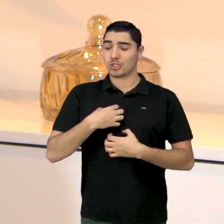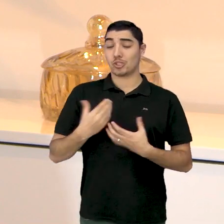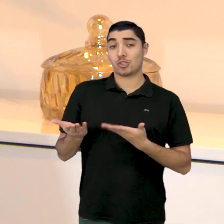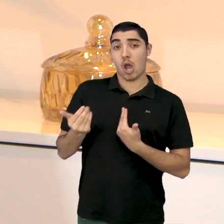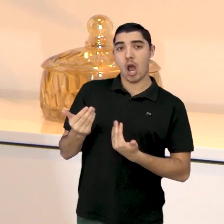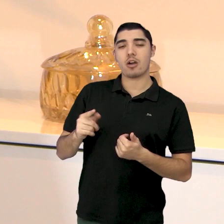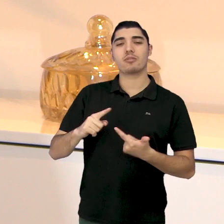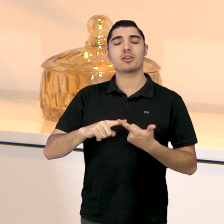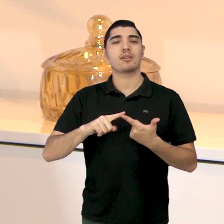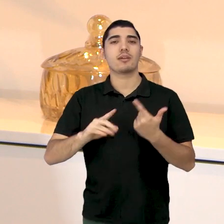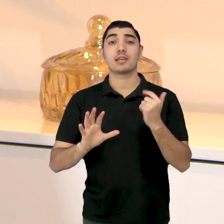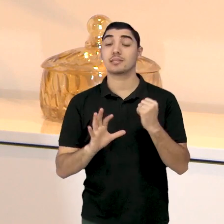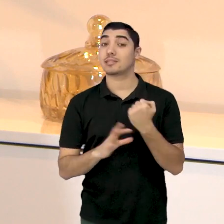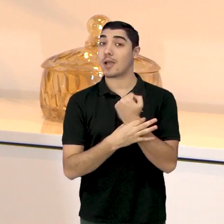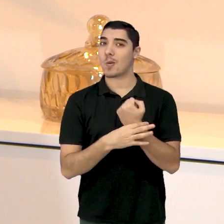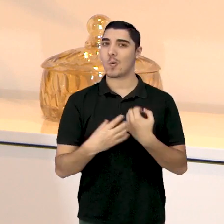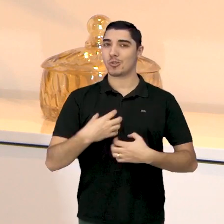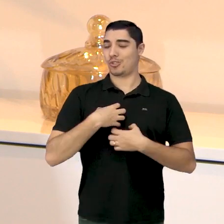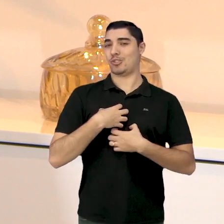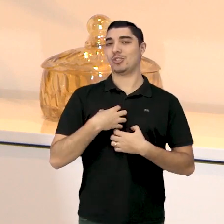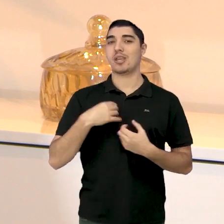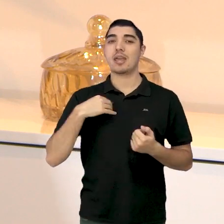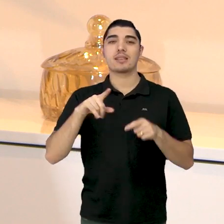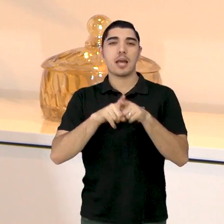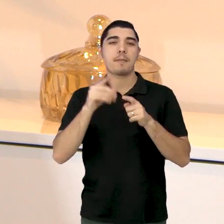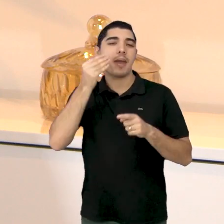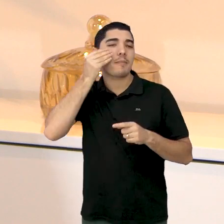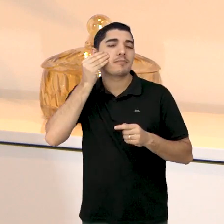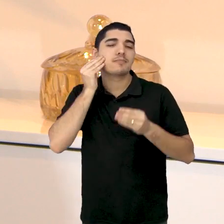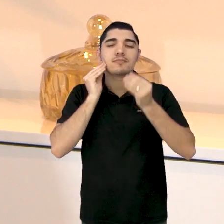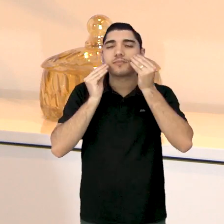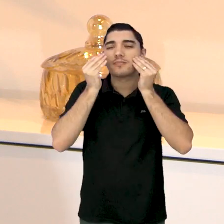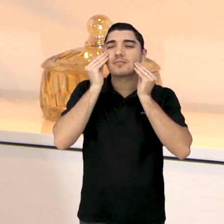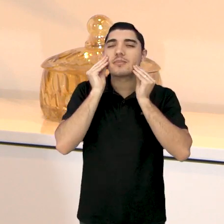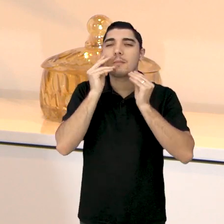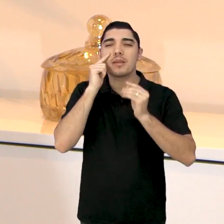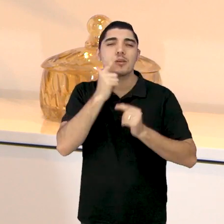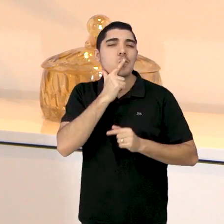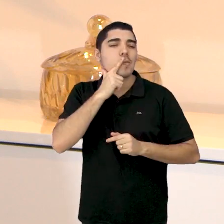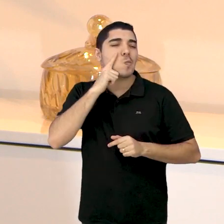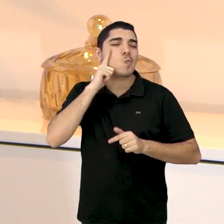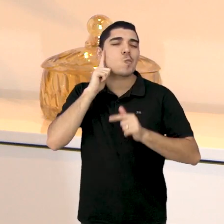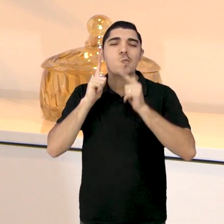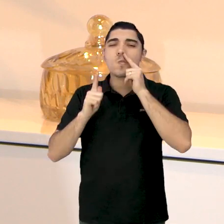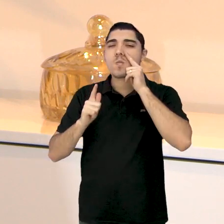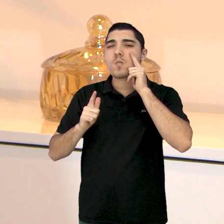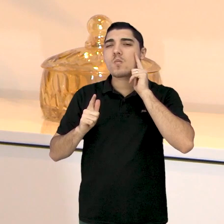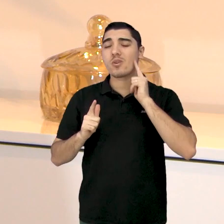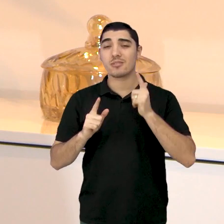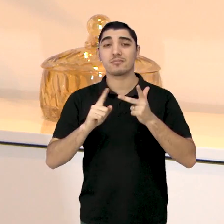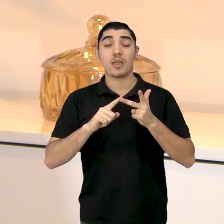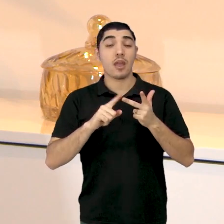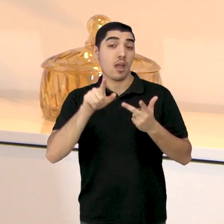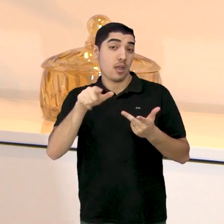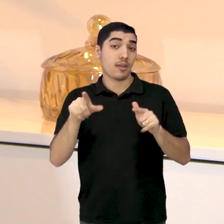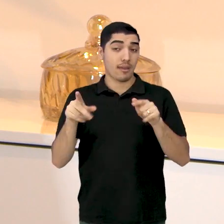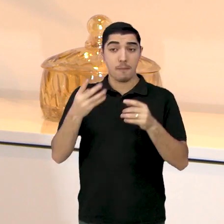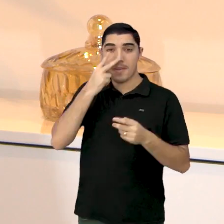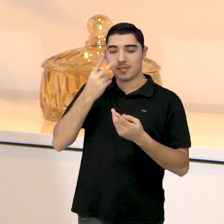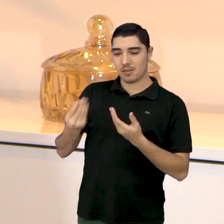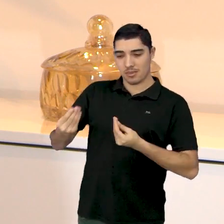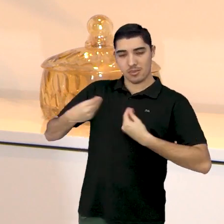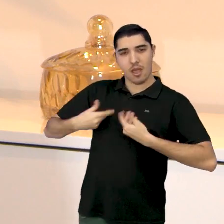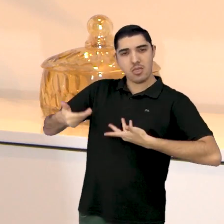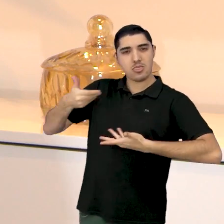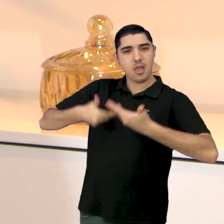a pele fica mais sedosa, mais lisinha, né? Então é um tratamento e depois isso aumenta muito a sua autoestima,